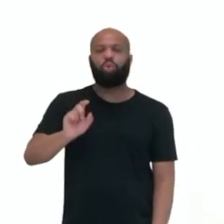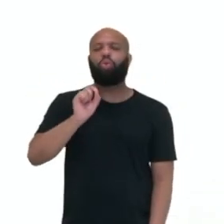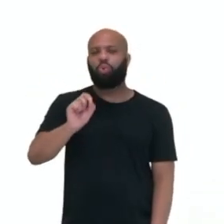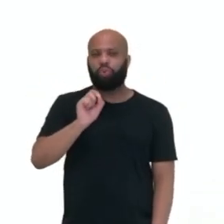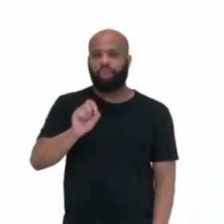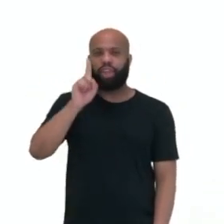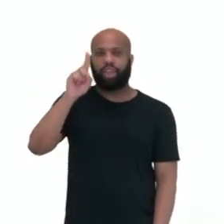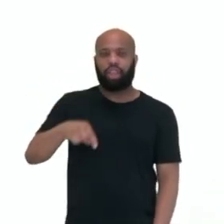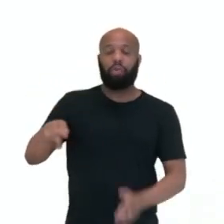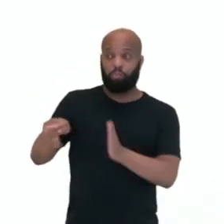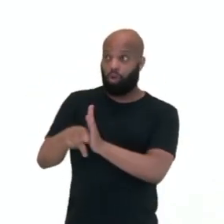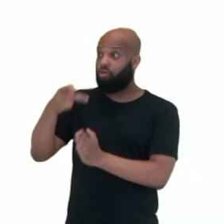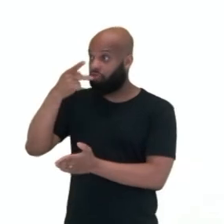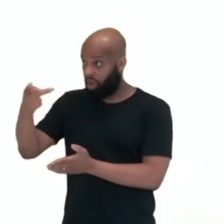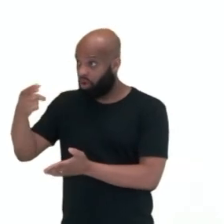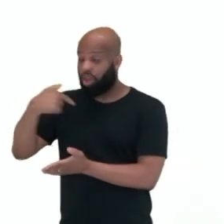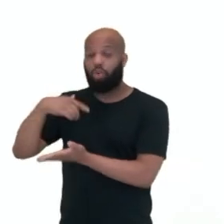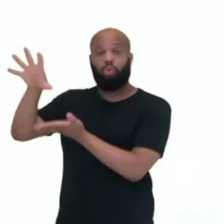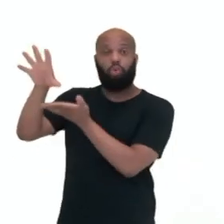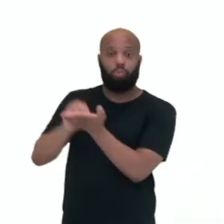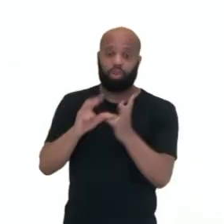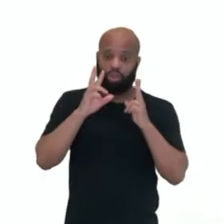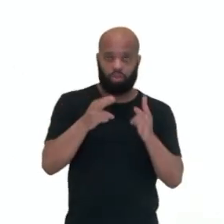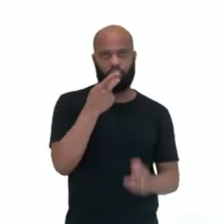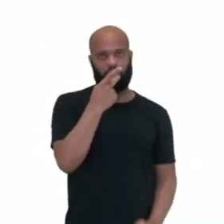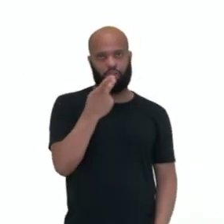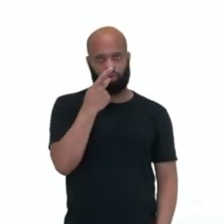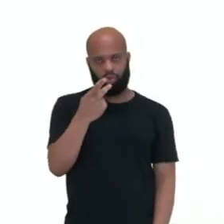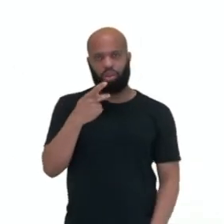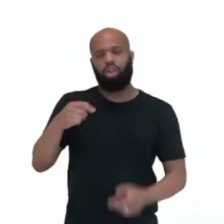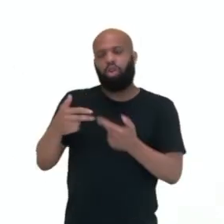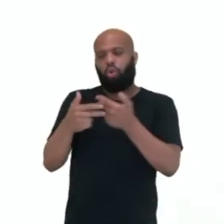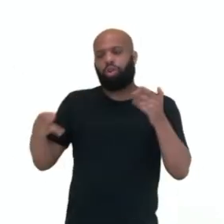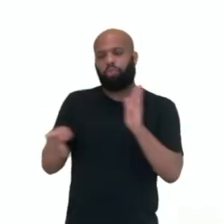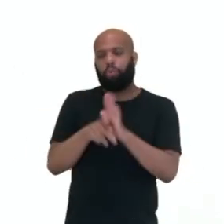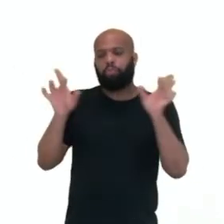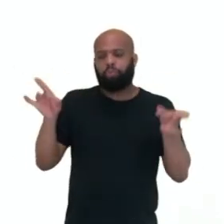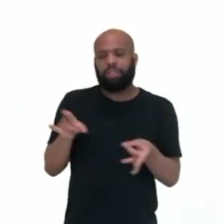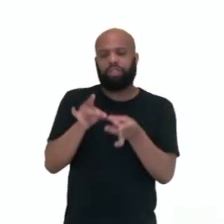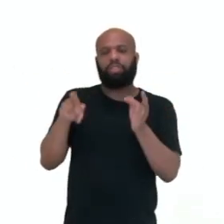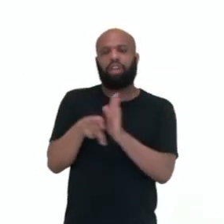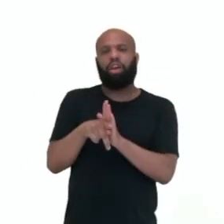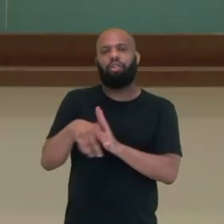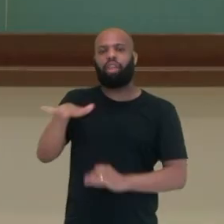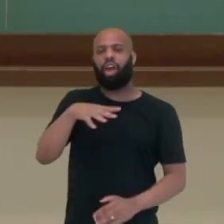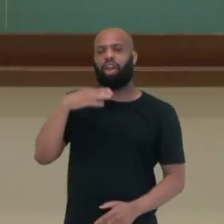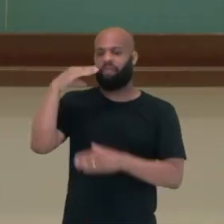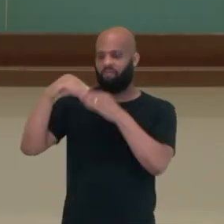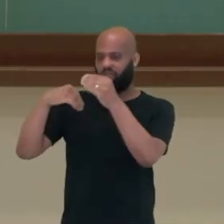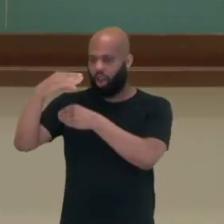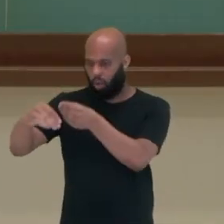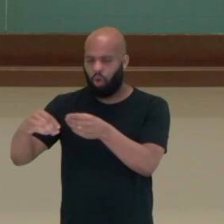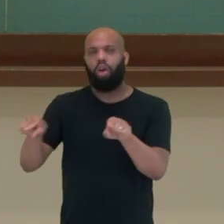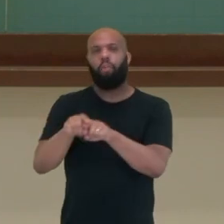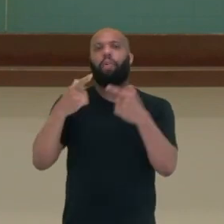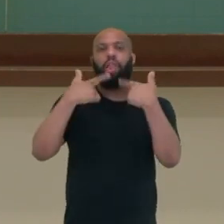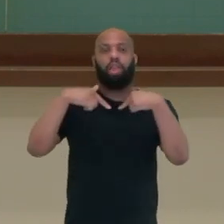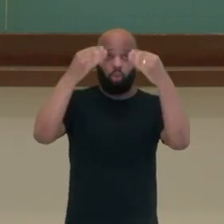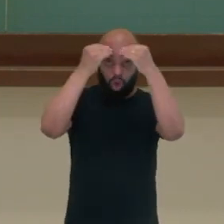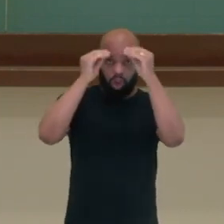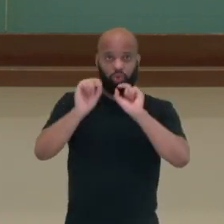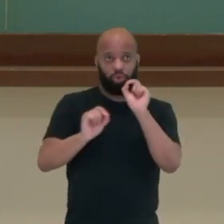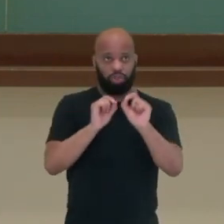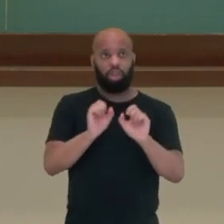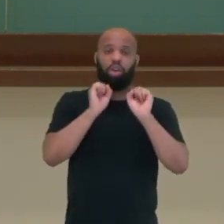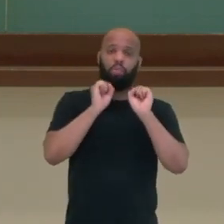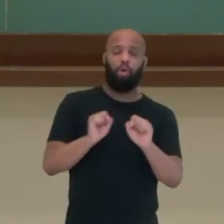direto, com elementos típicos da oralidade. Também aqui pode ter uma situação. A linguagem, nesse caso, ela pode